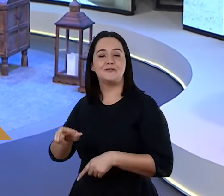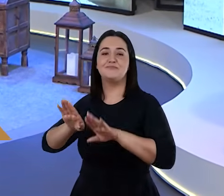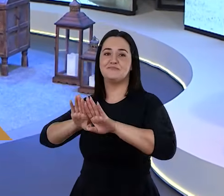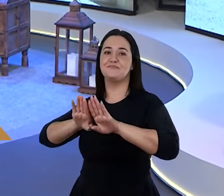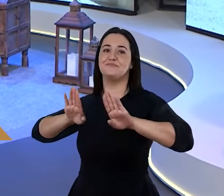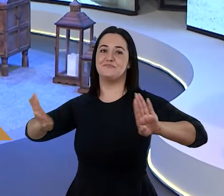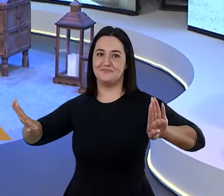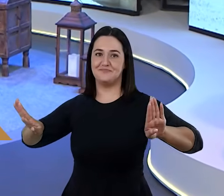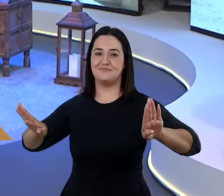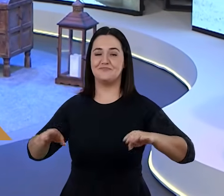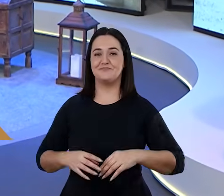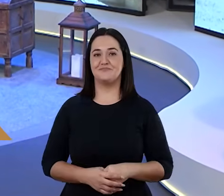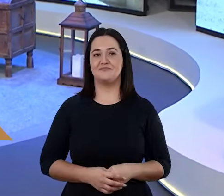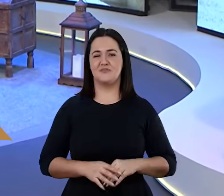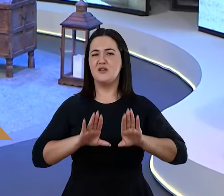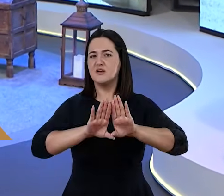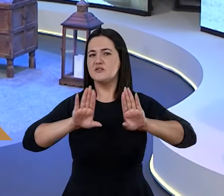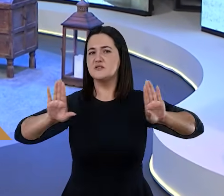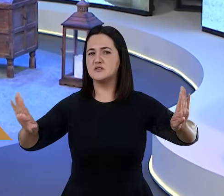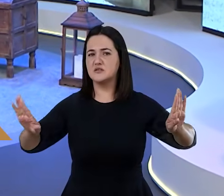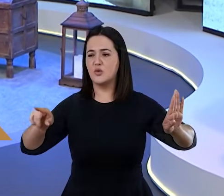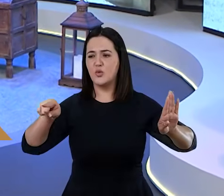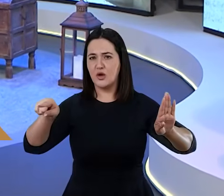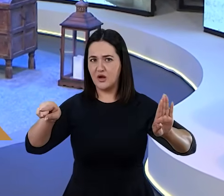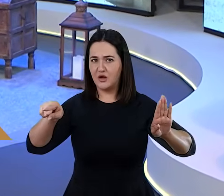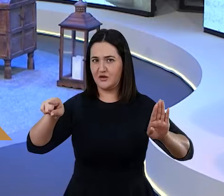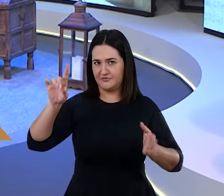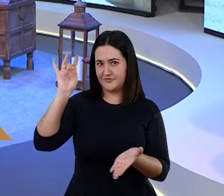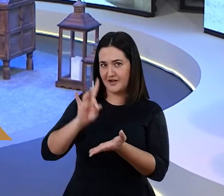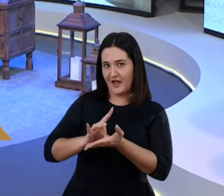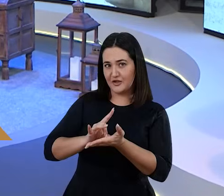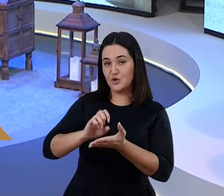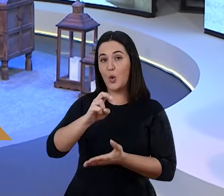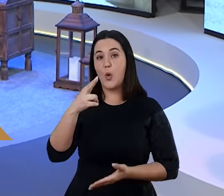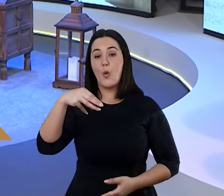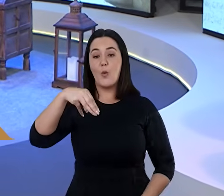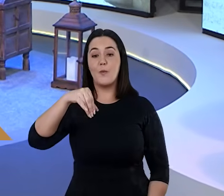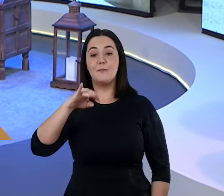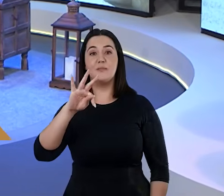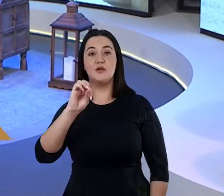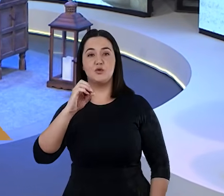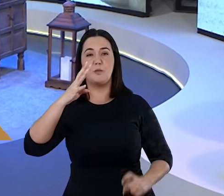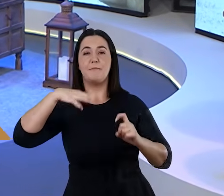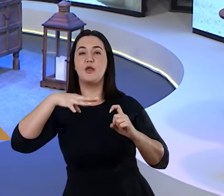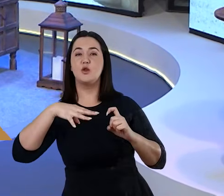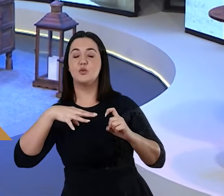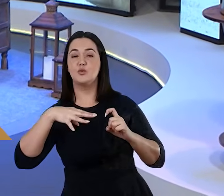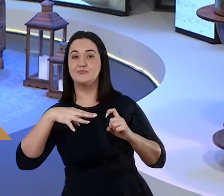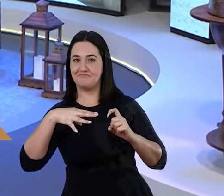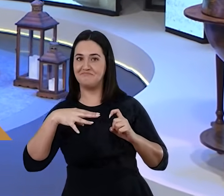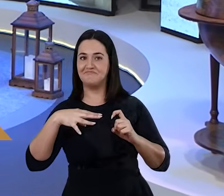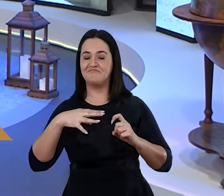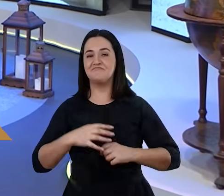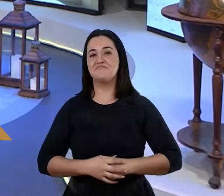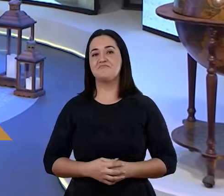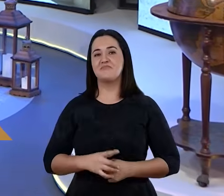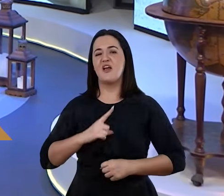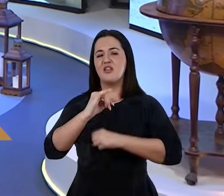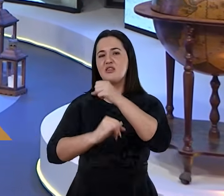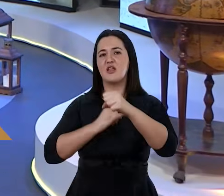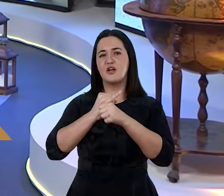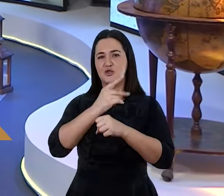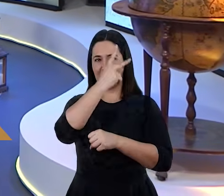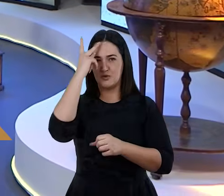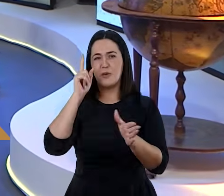de Sansão. Seria a história de Sansão um mito? Alguém certa vez colocou uma pergunta interessante